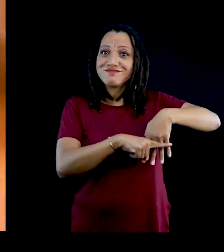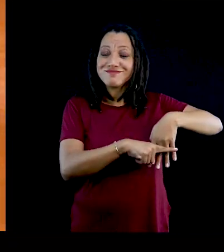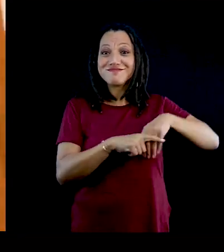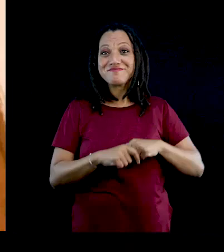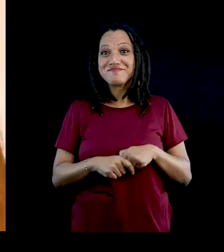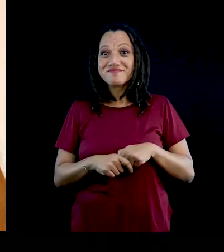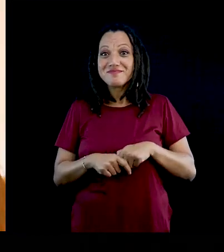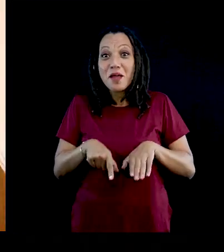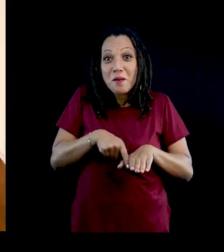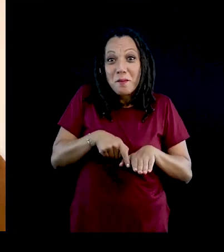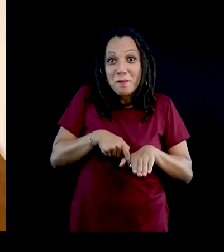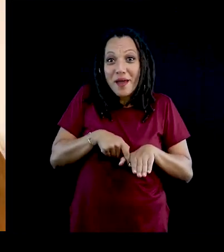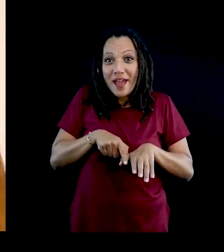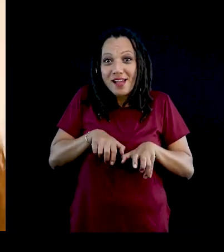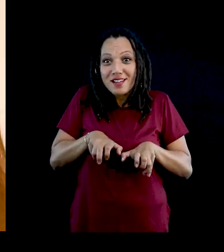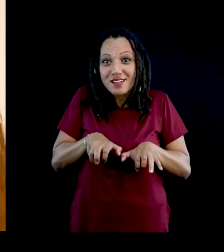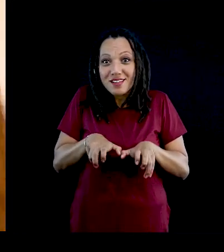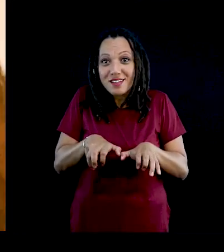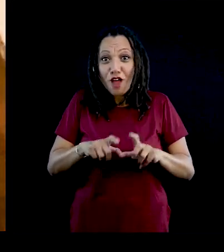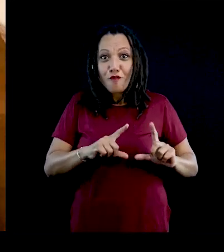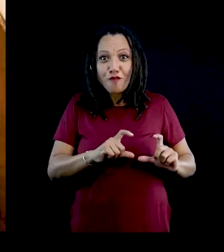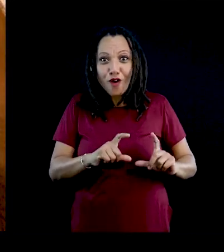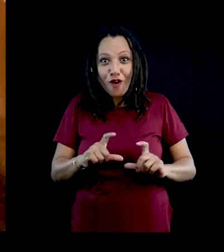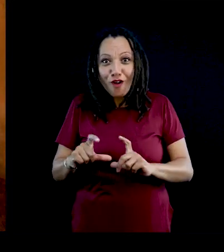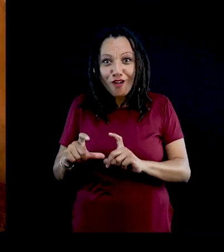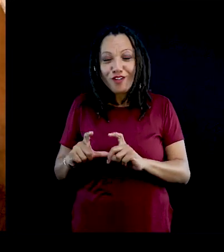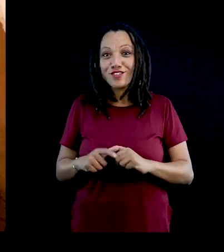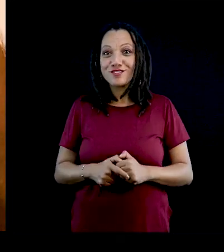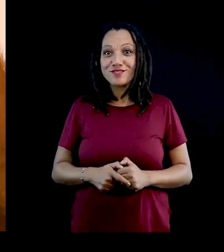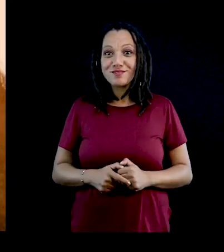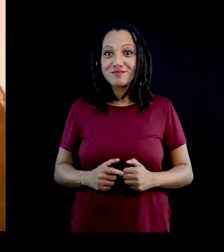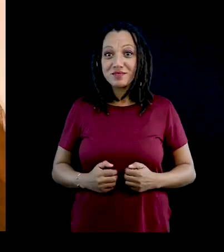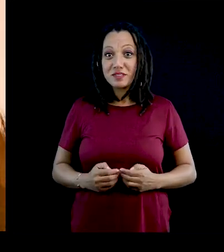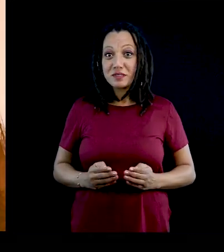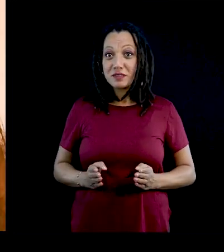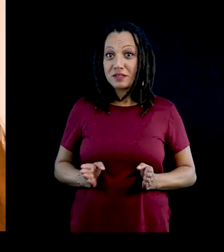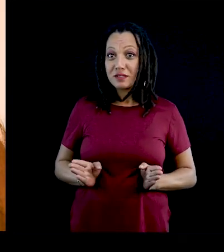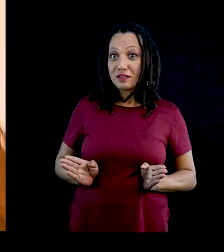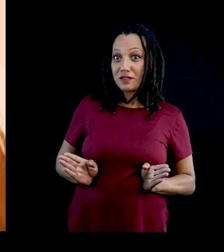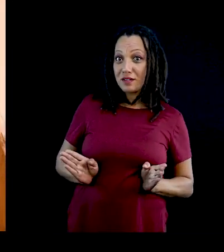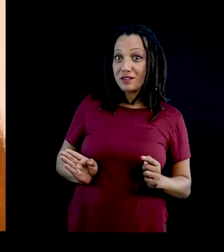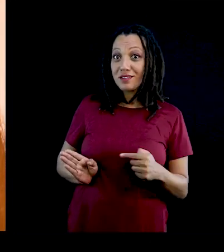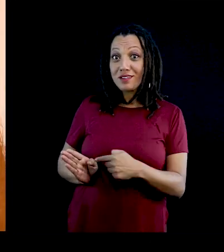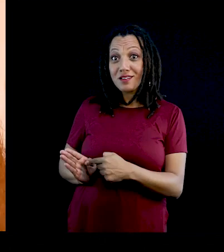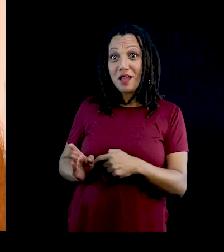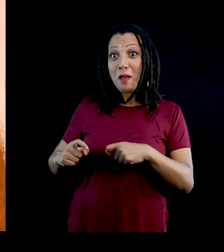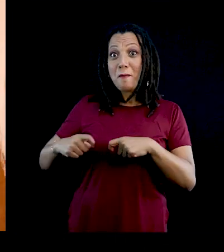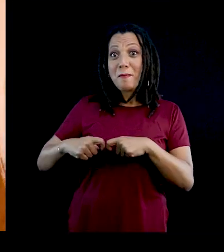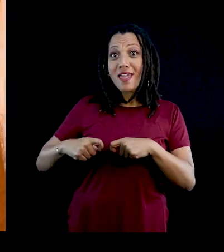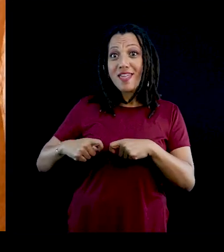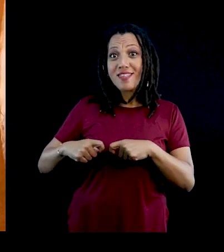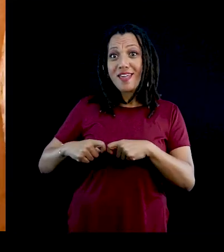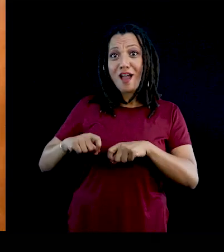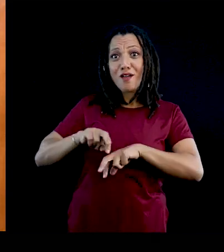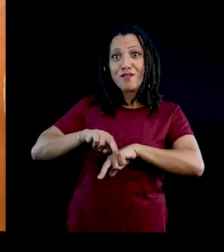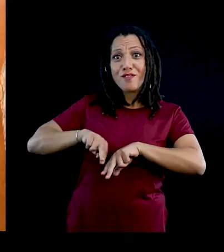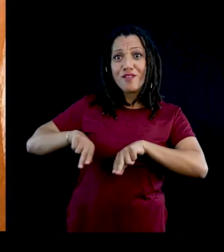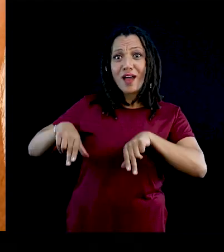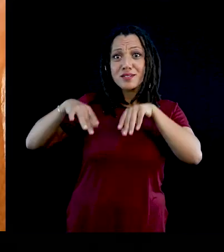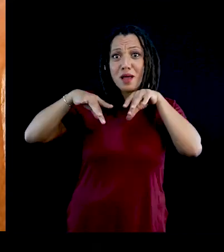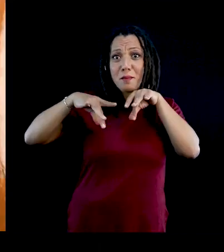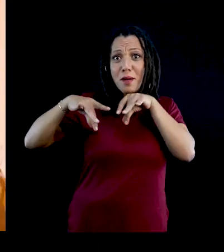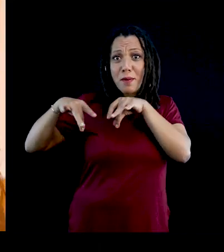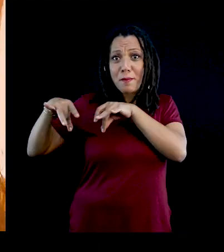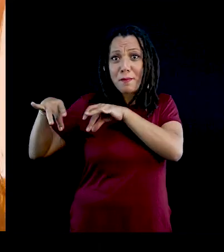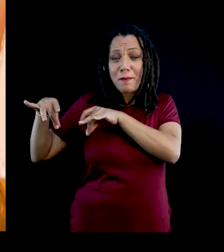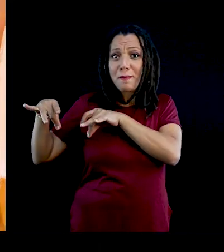dela. E quando eu abro essa outra parte aqui, tem todas as meias da centopeia lavadas e tomando